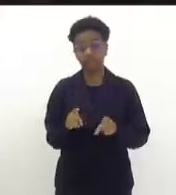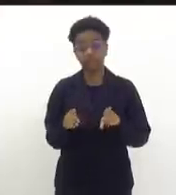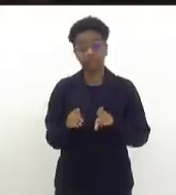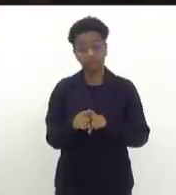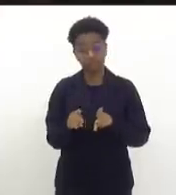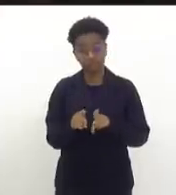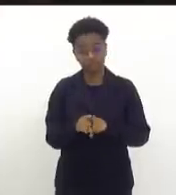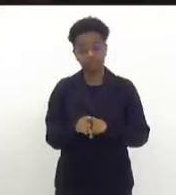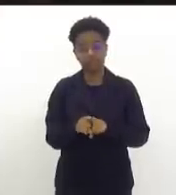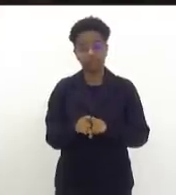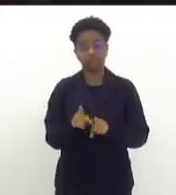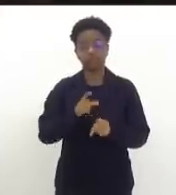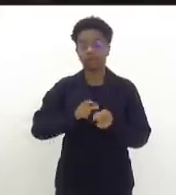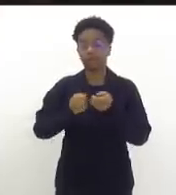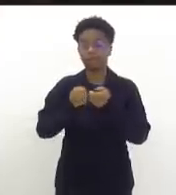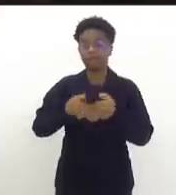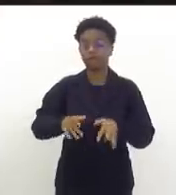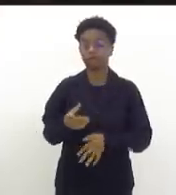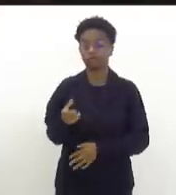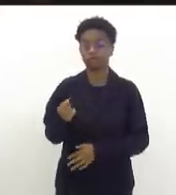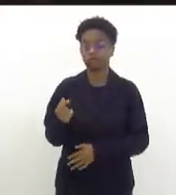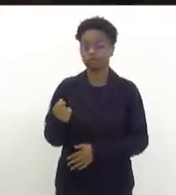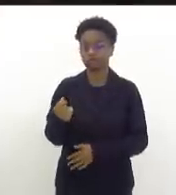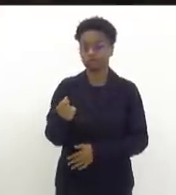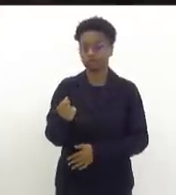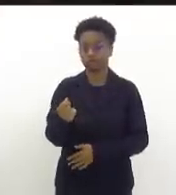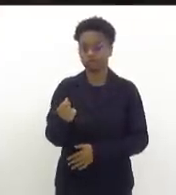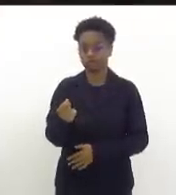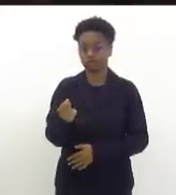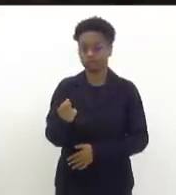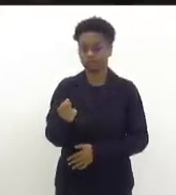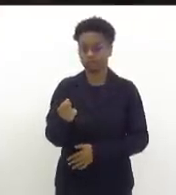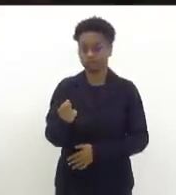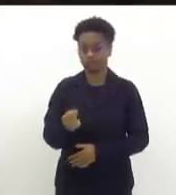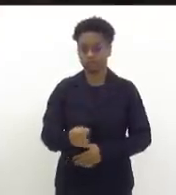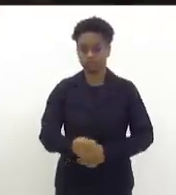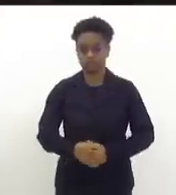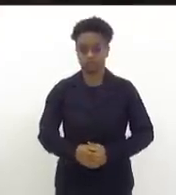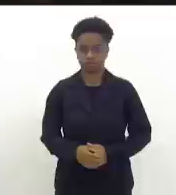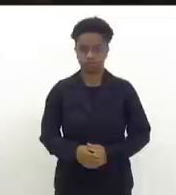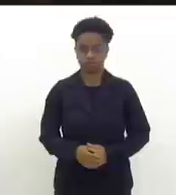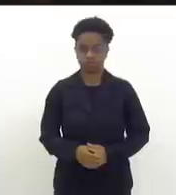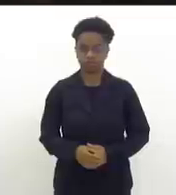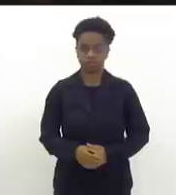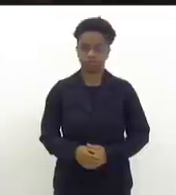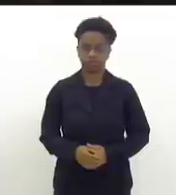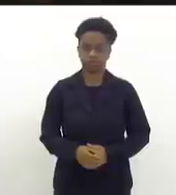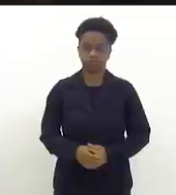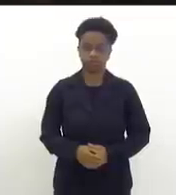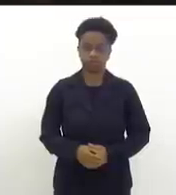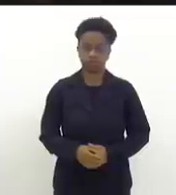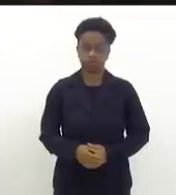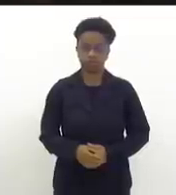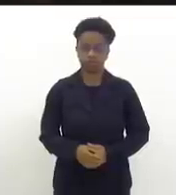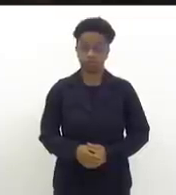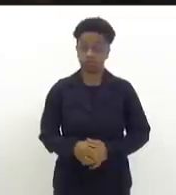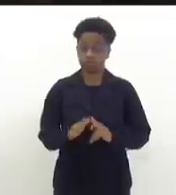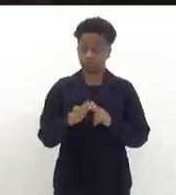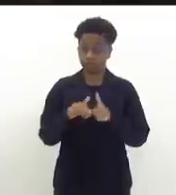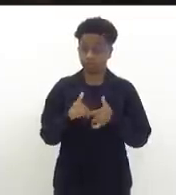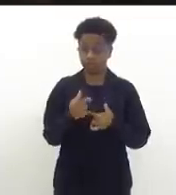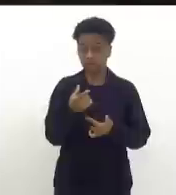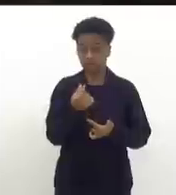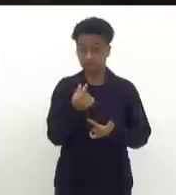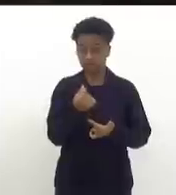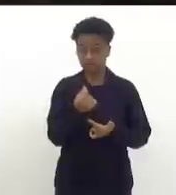os impactos financeiros quer seja pelo desvio de recursos